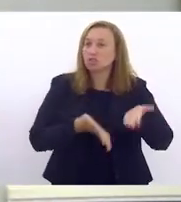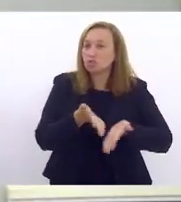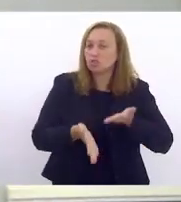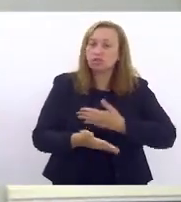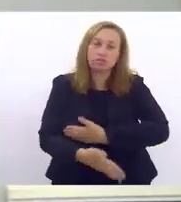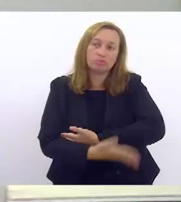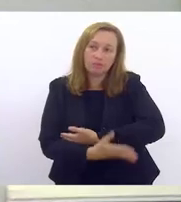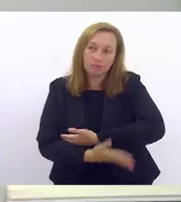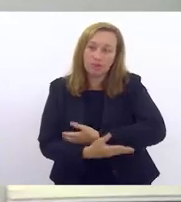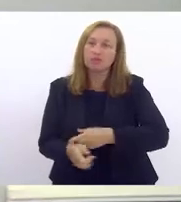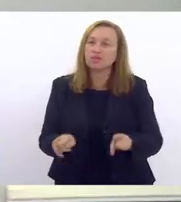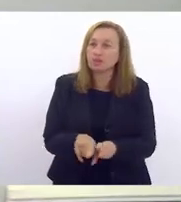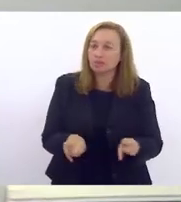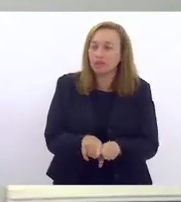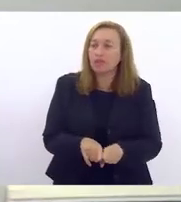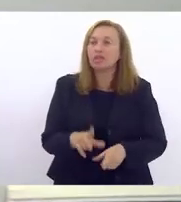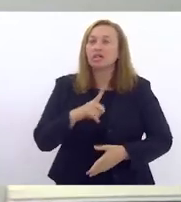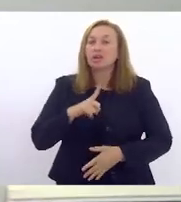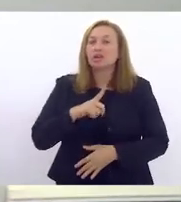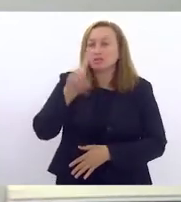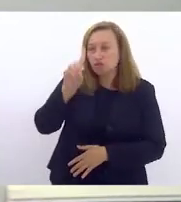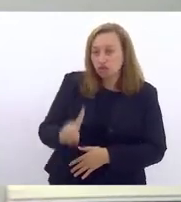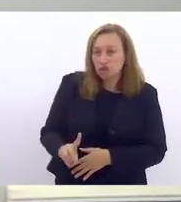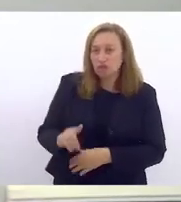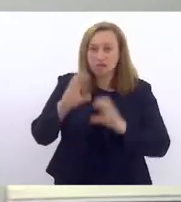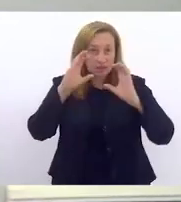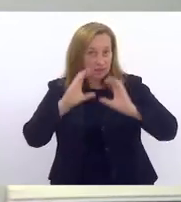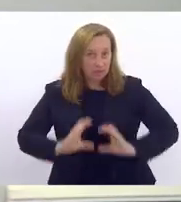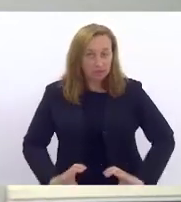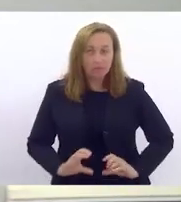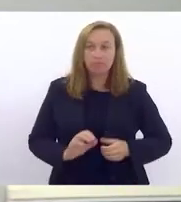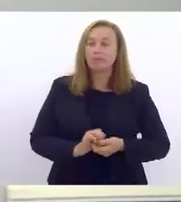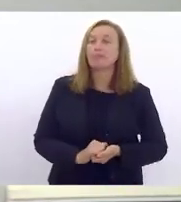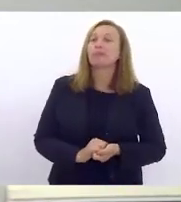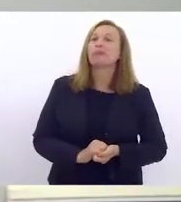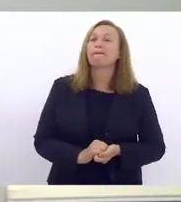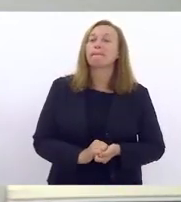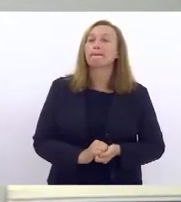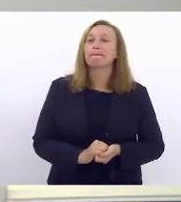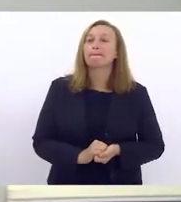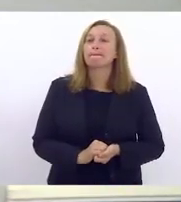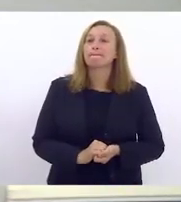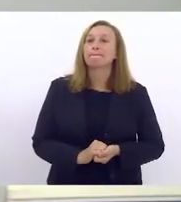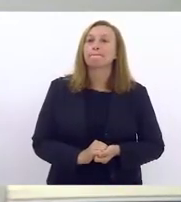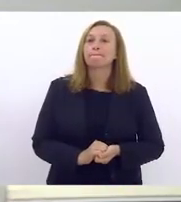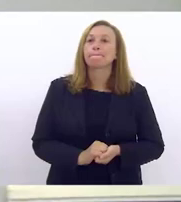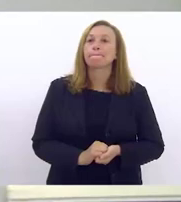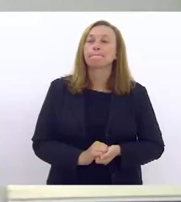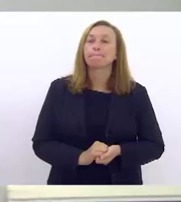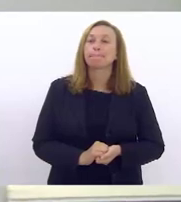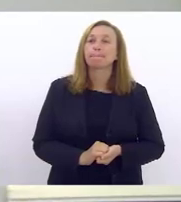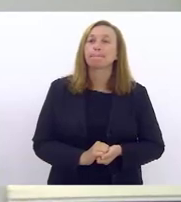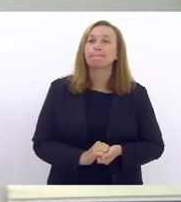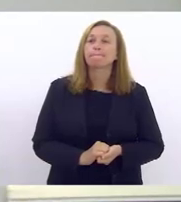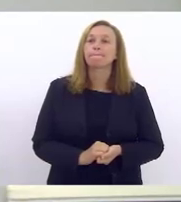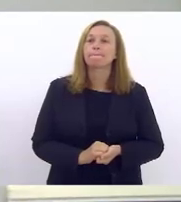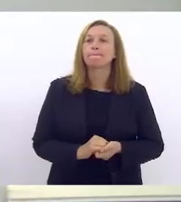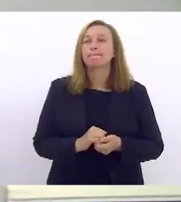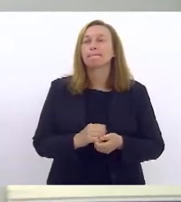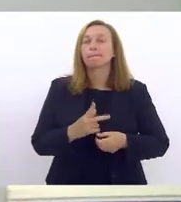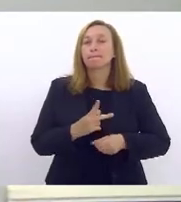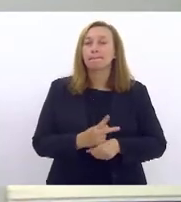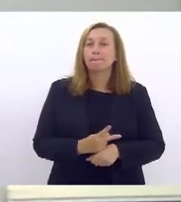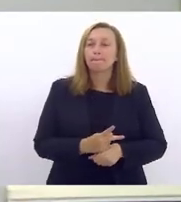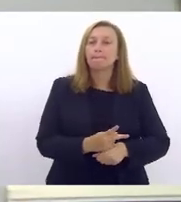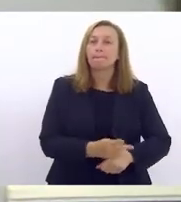bebês também para que eles tenham o seu direito de cidadão. E a gente ganhou esse ano o título